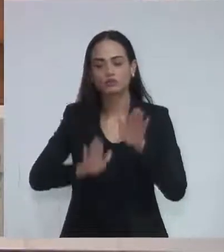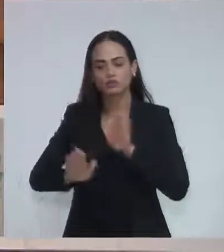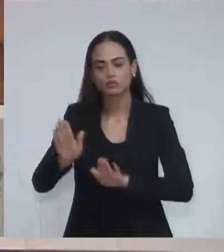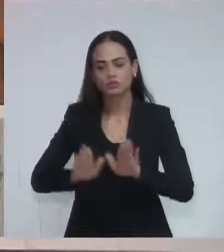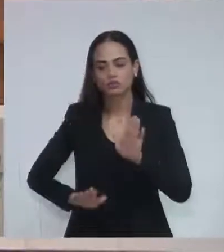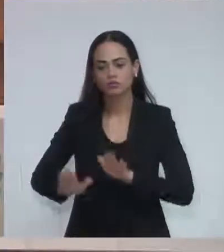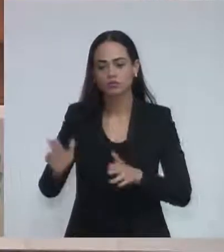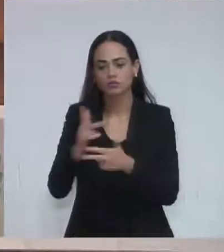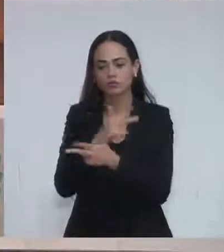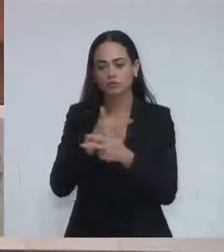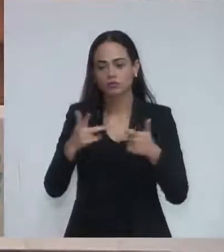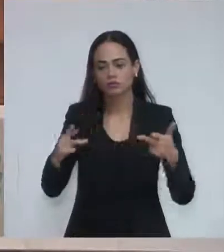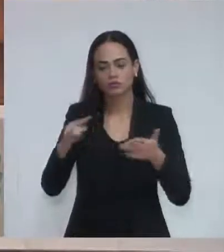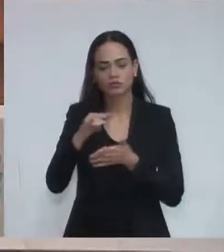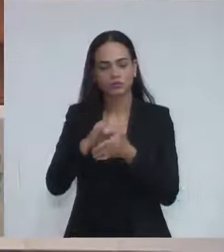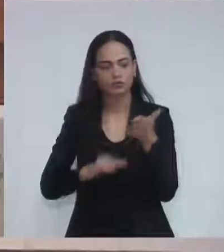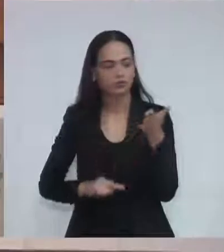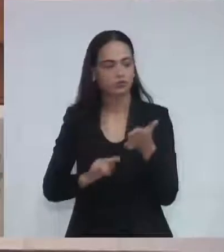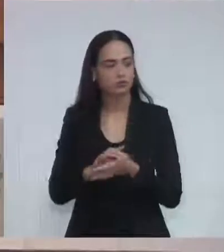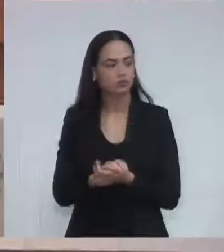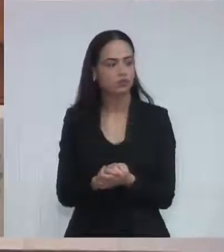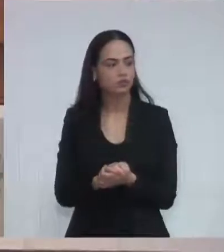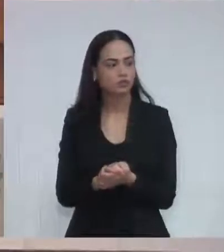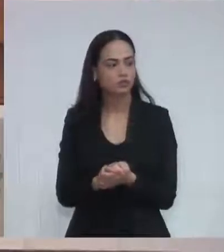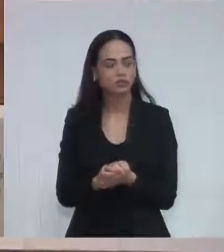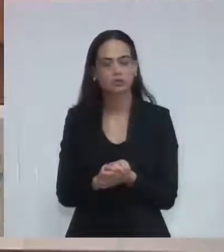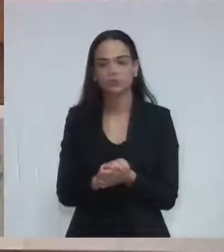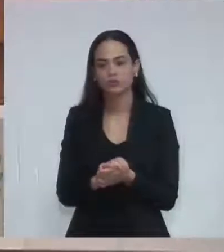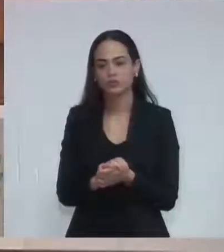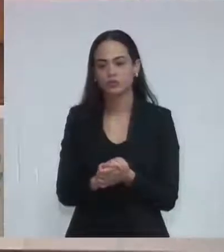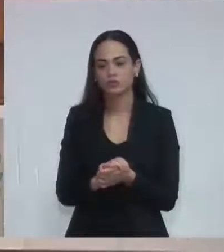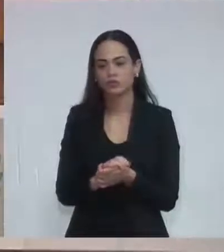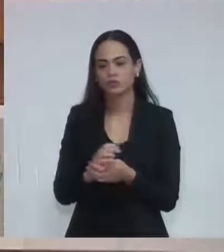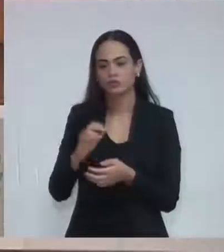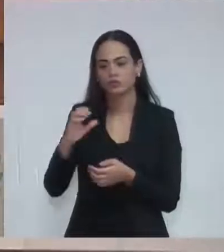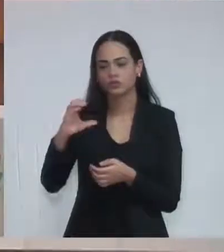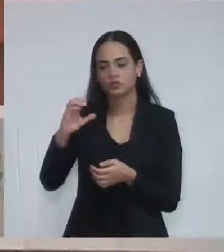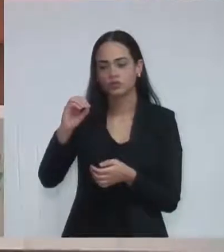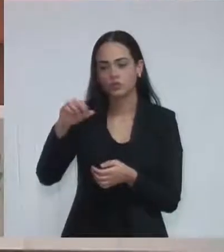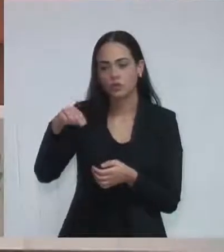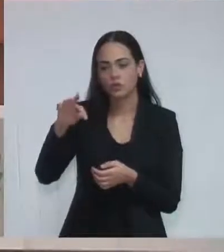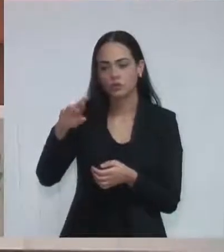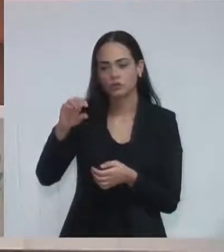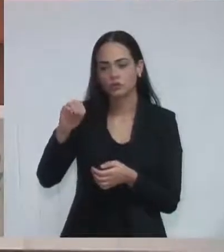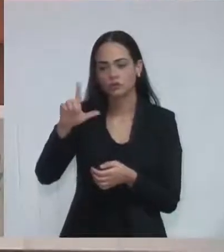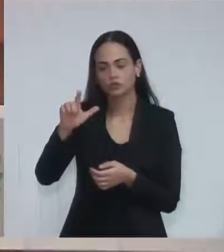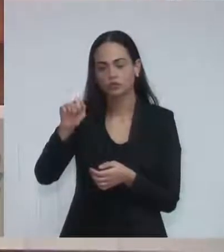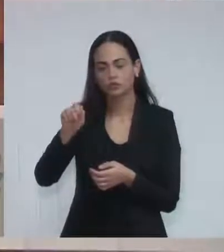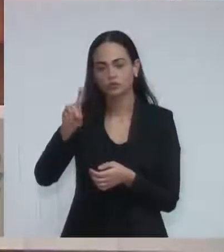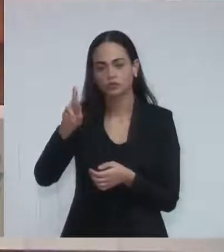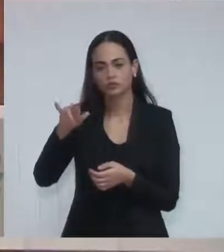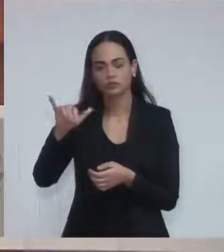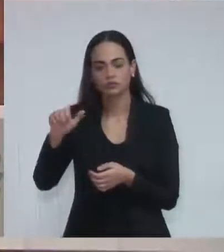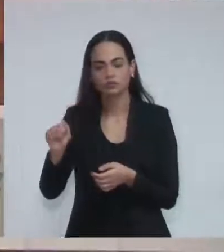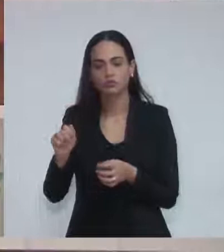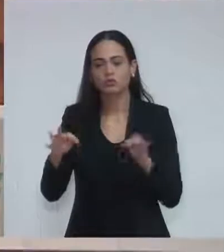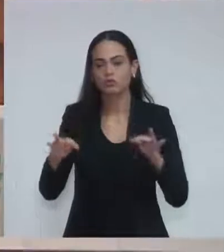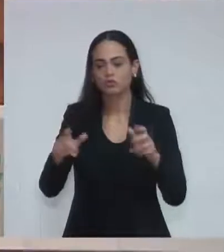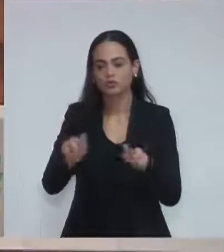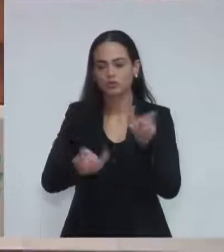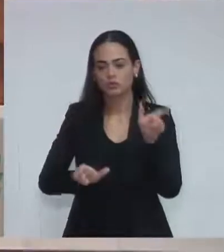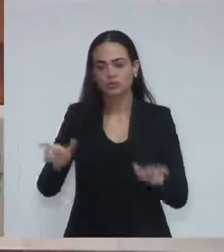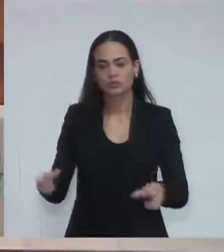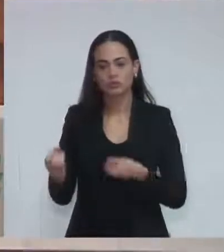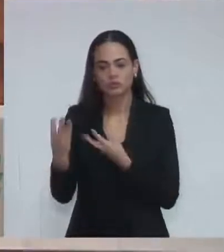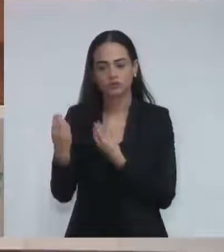e desproporcionais. A Controladoria Geral continuará tratando a informação pública disponível como acessível a todos, também como